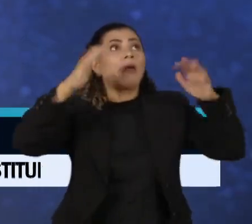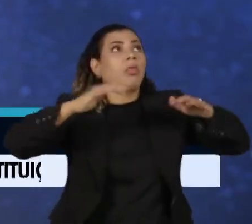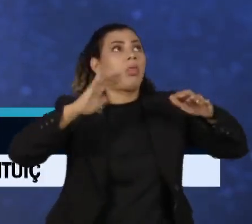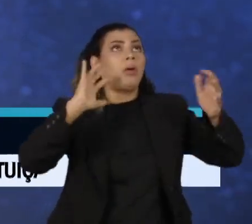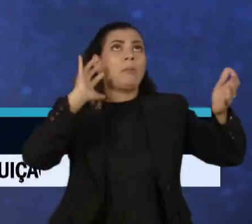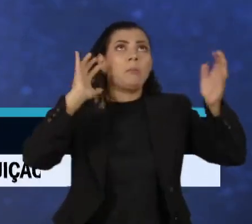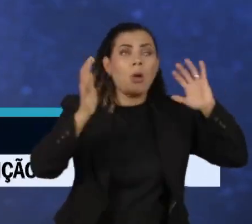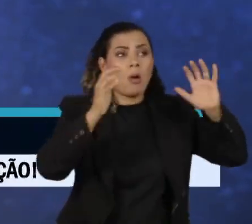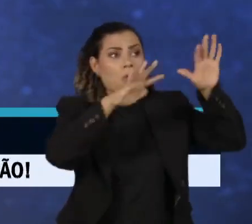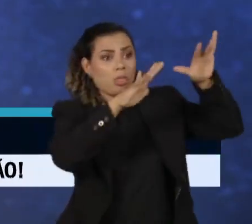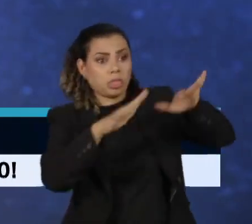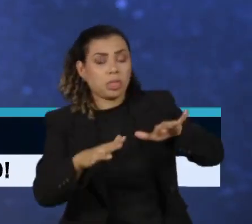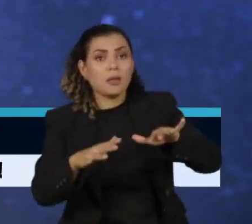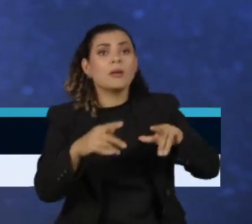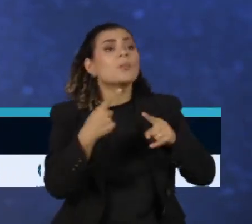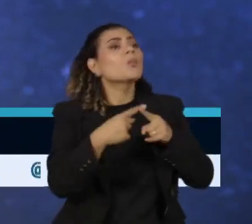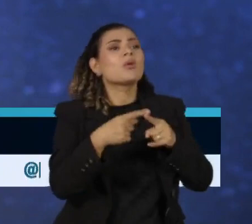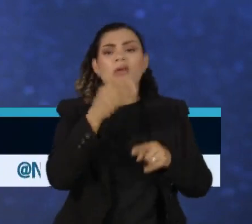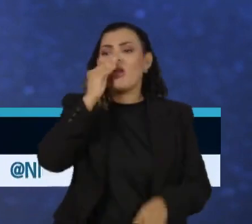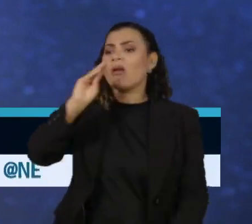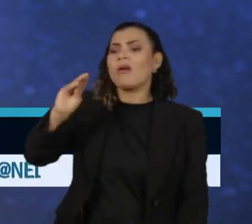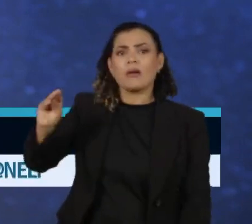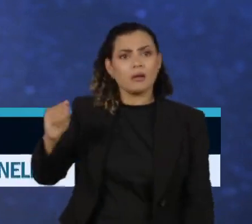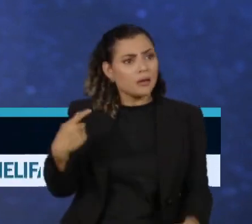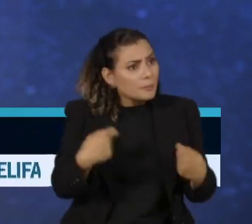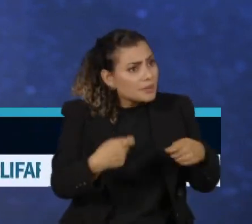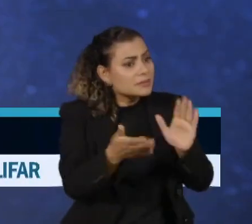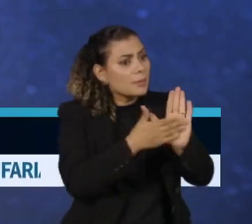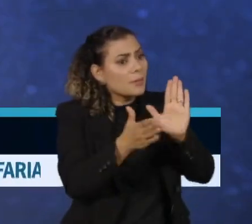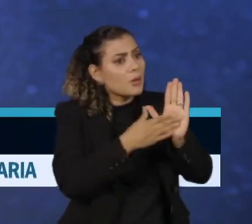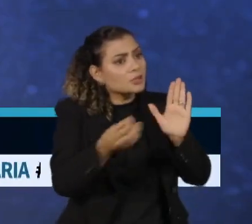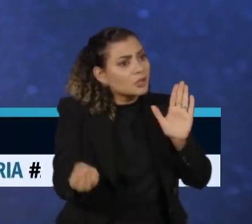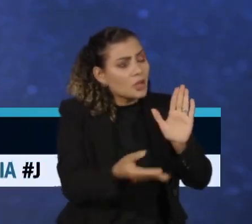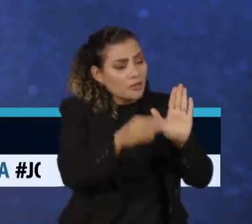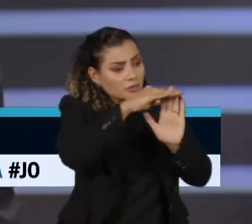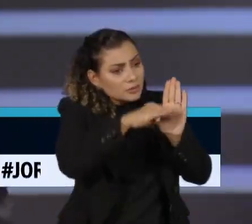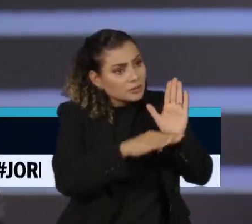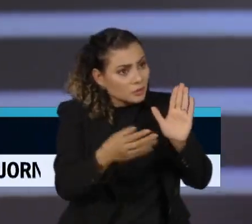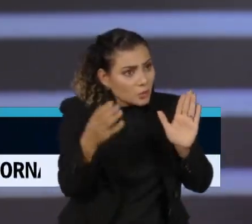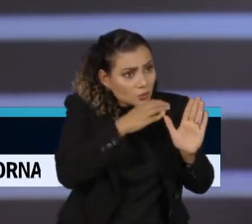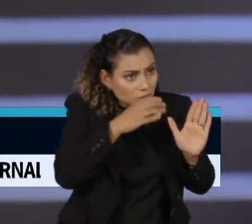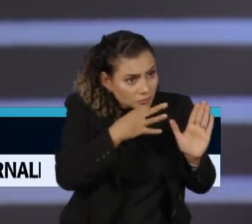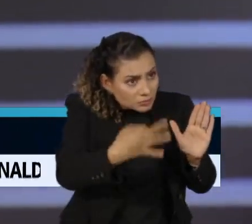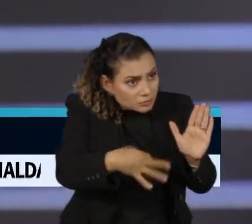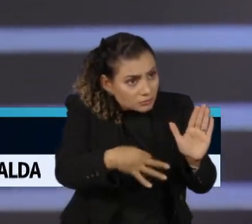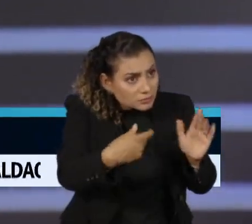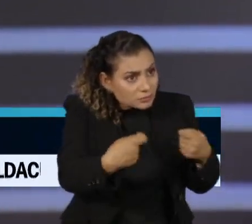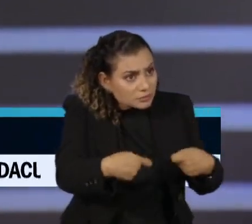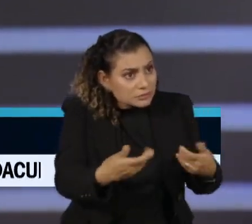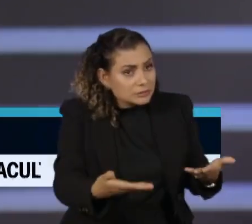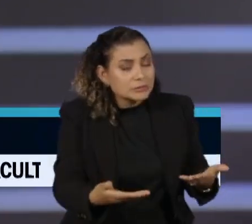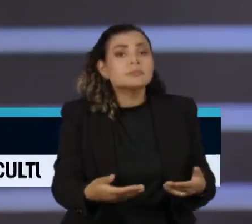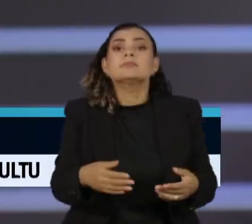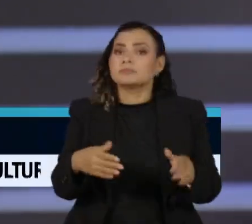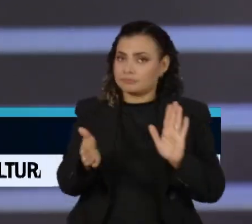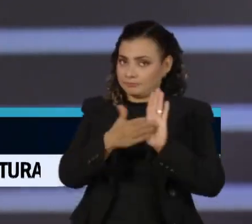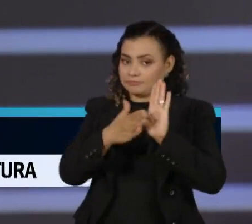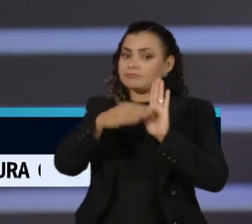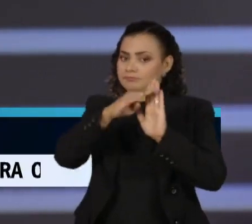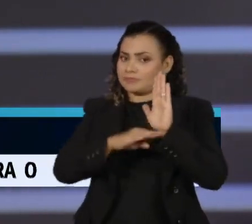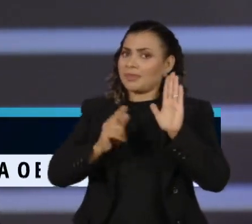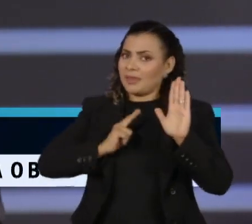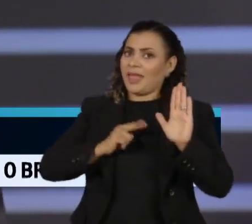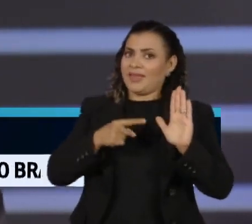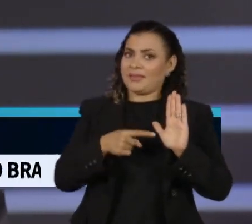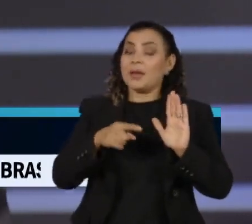ser ignorados? É preciso criar novas políticas públicas com urgência? As políticas públicas estão aí, você precisa executá-las,